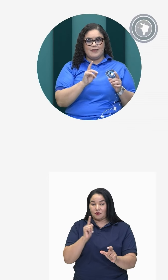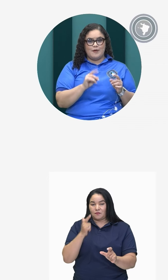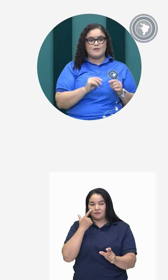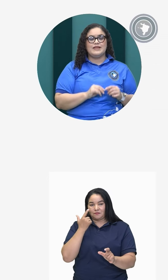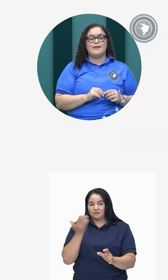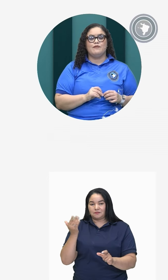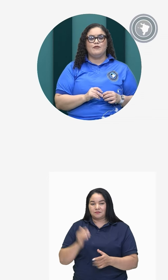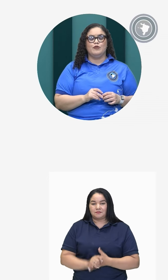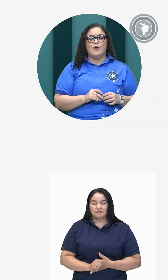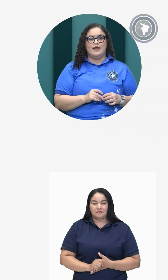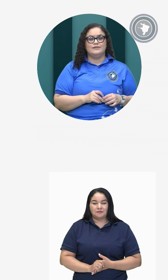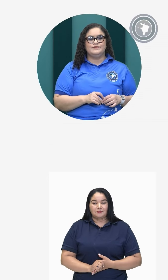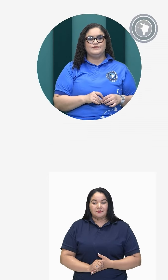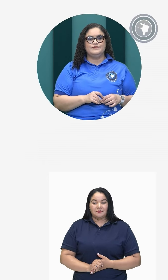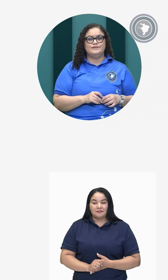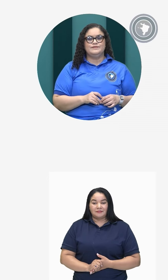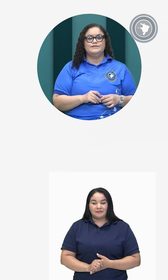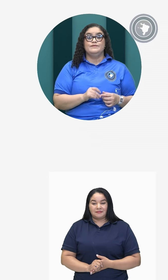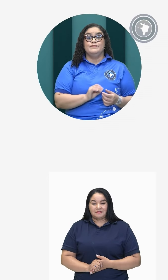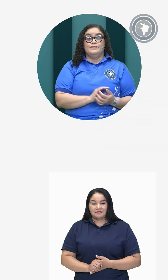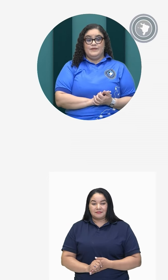a gente tem. Na próxima tela, por favor, no ar.